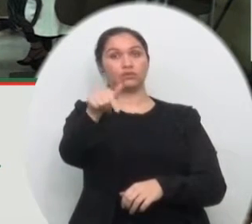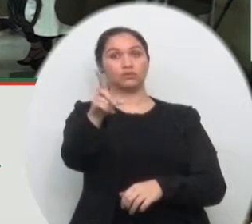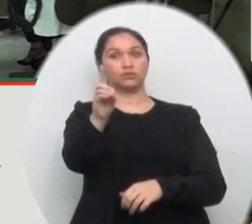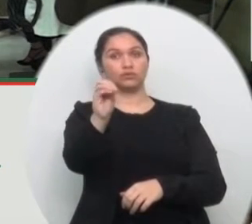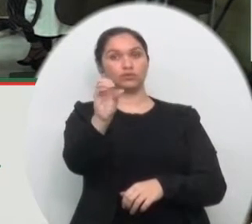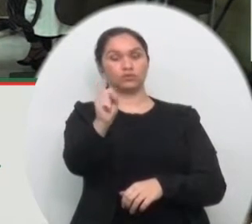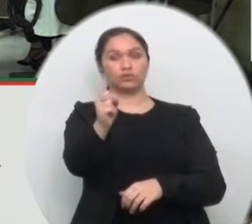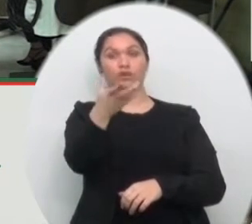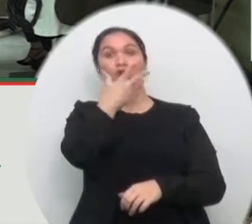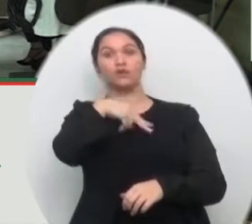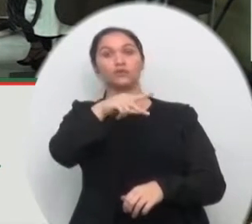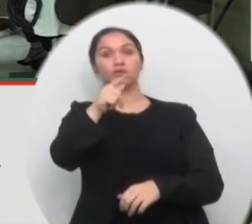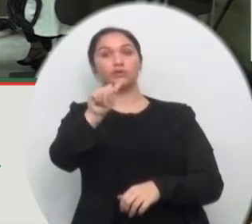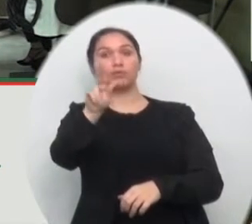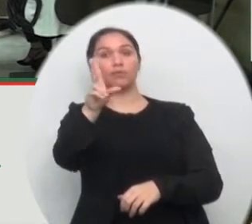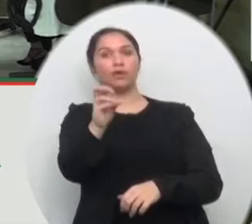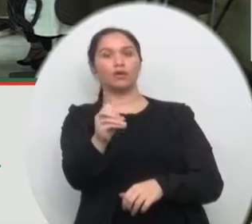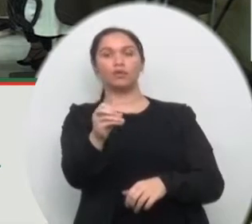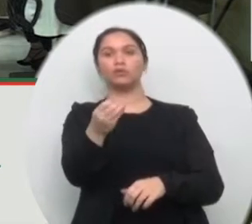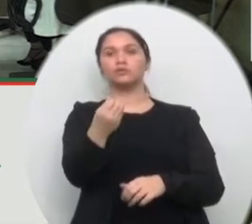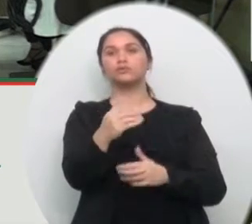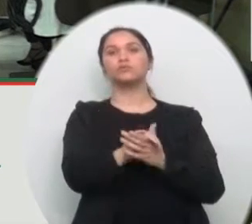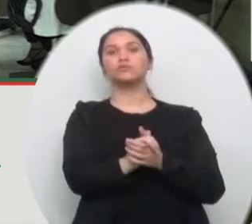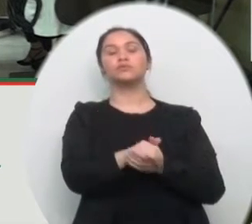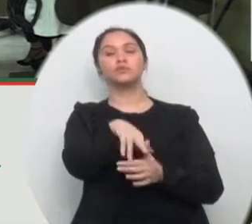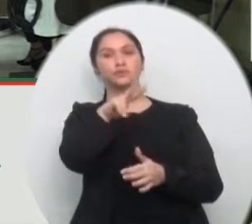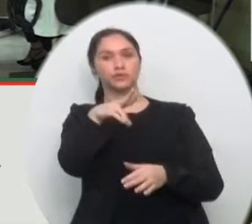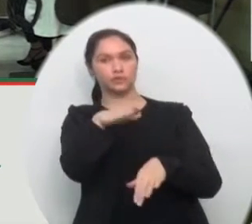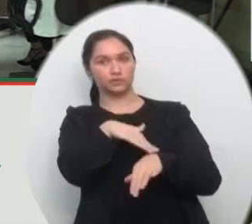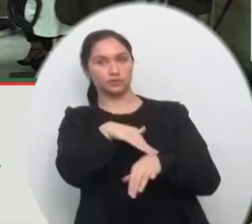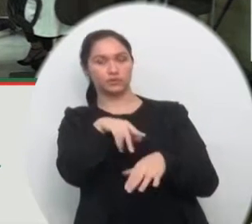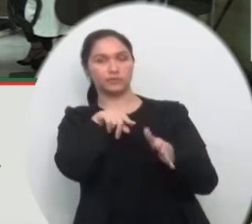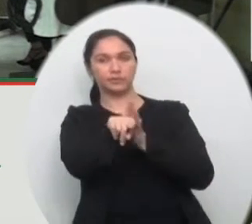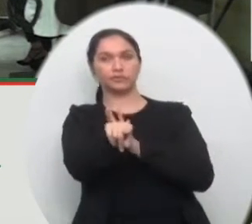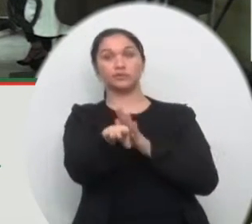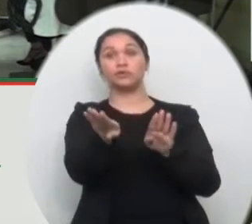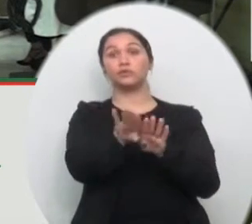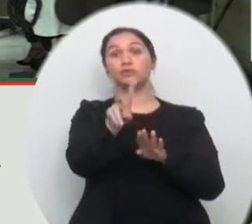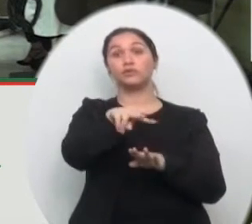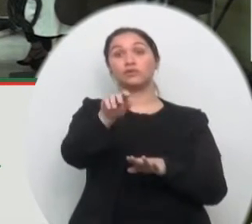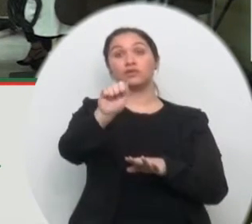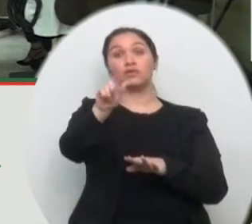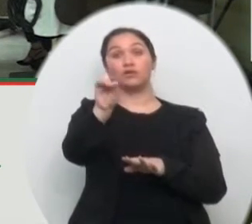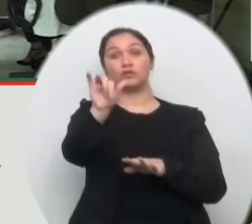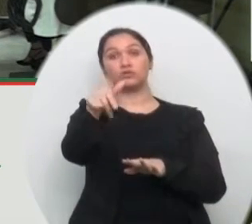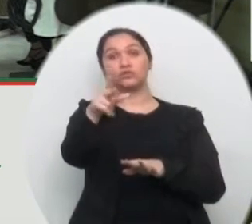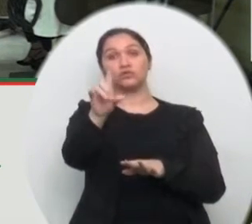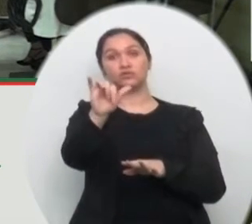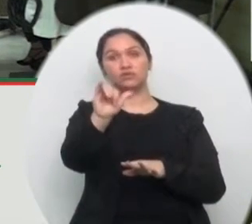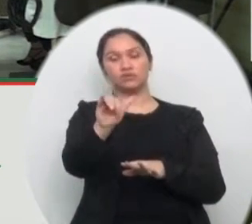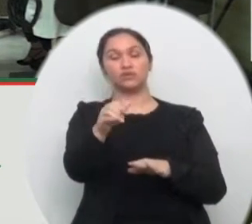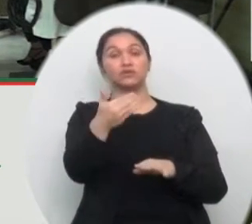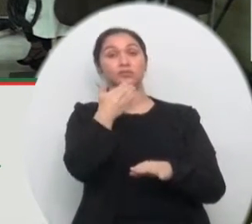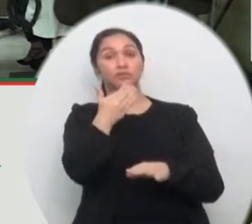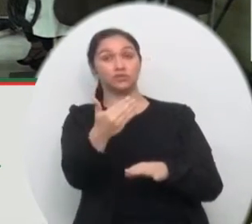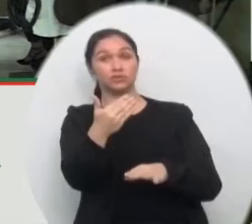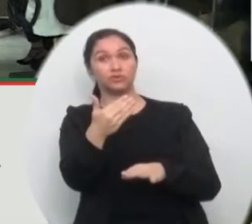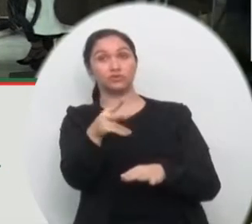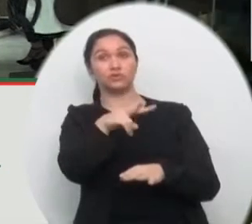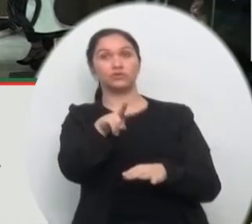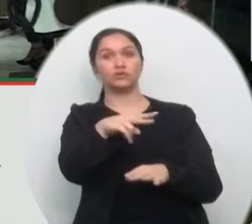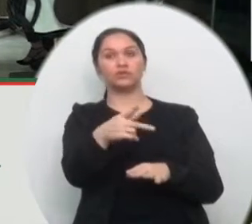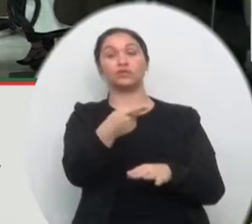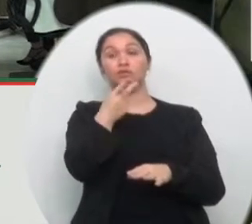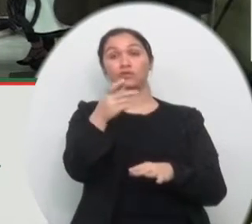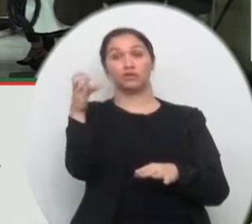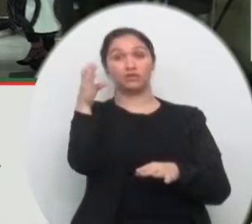Vossa Excelência, dispõe desse tempo. E o vereador Aldinei Potanek, então peço que Vossa Excelência seja breve para que dê tempo dos